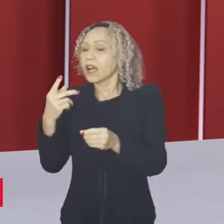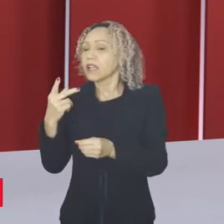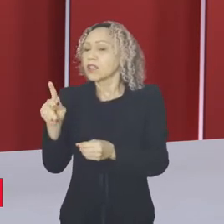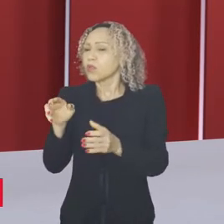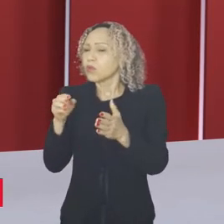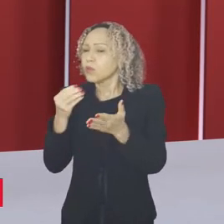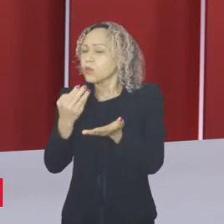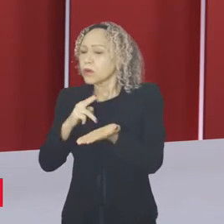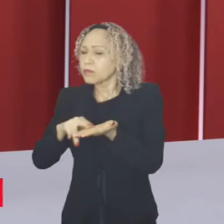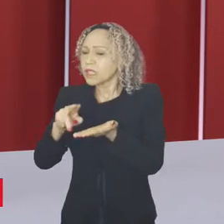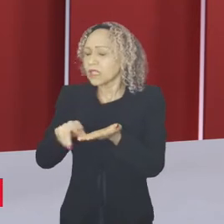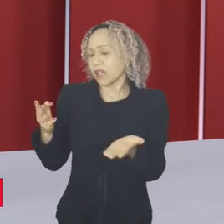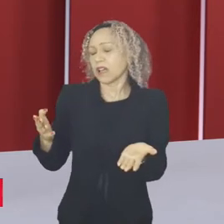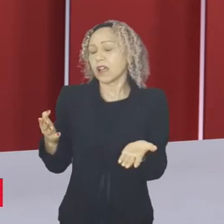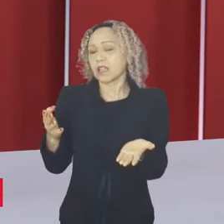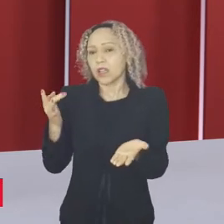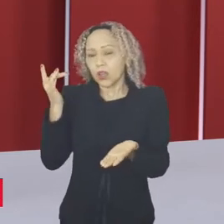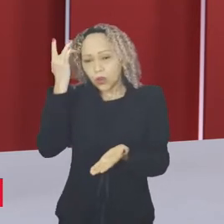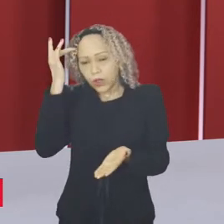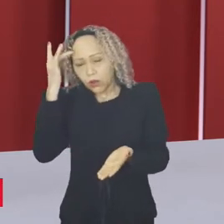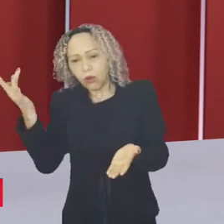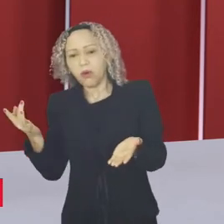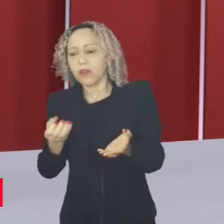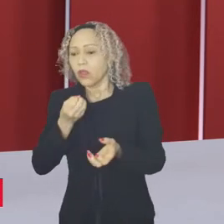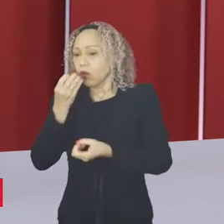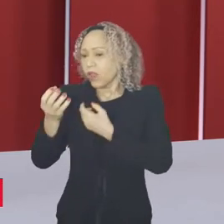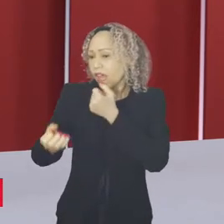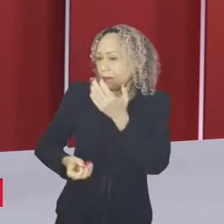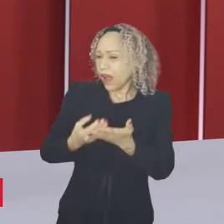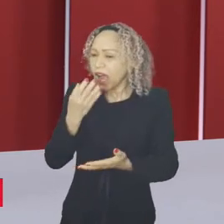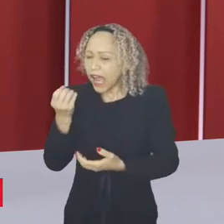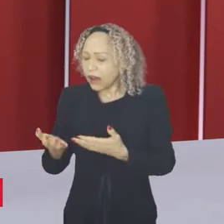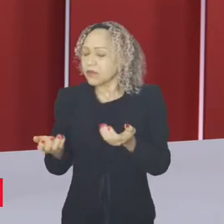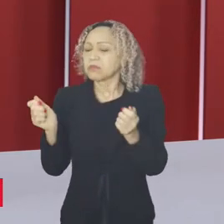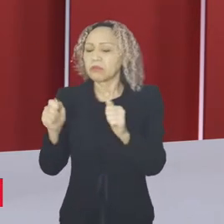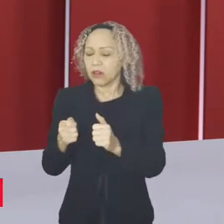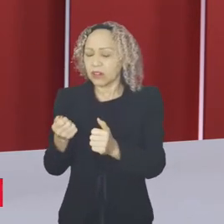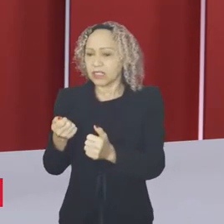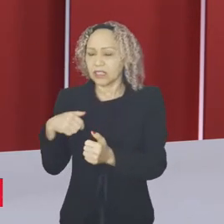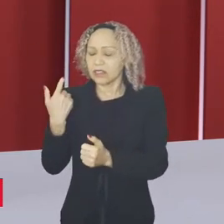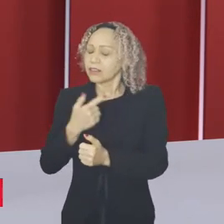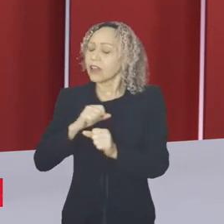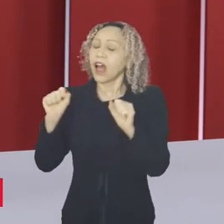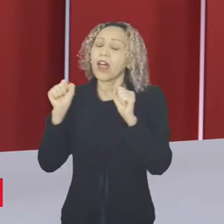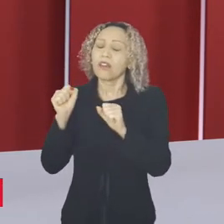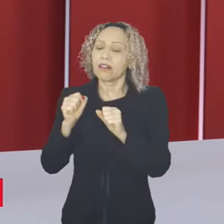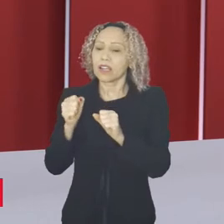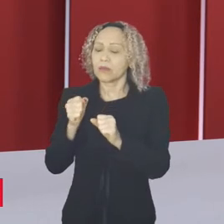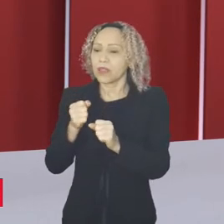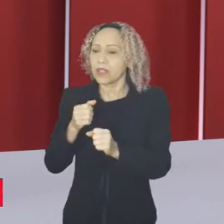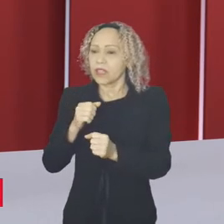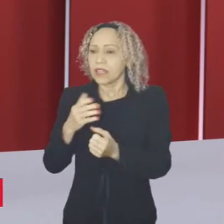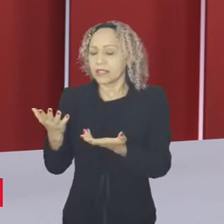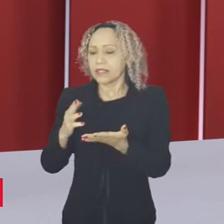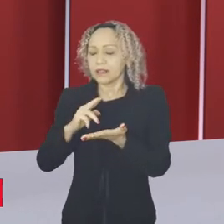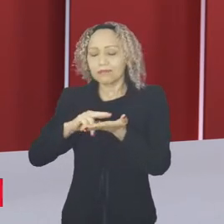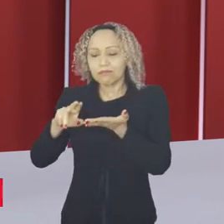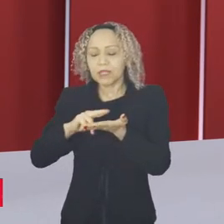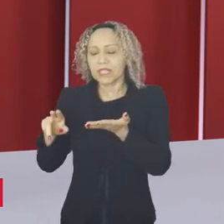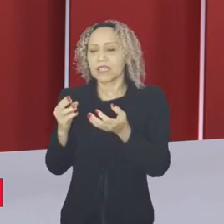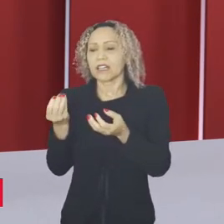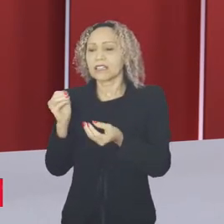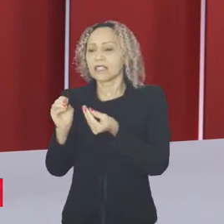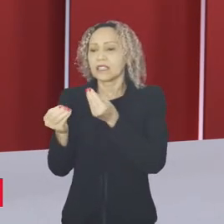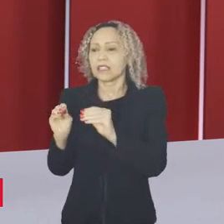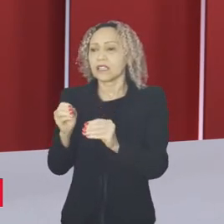o seu desabafo e a sua saudação. A gente adora essas mensagens de bom dia também. Deixa aqui sua mensagem que a gente